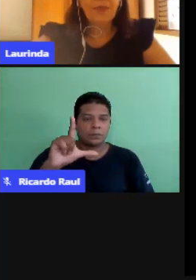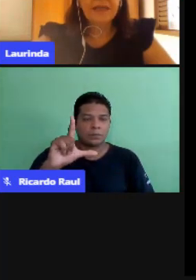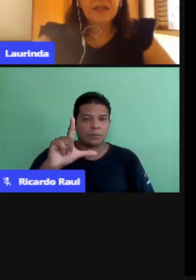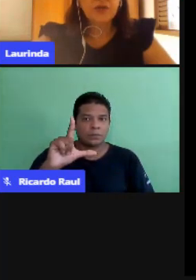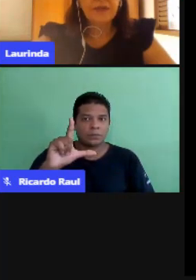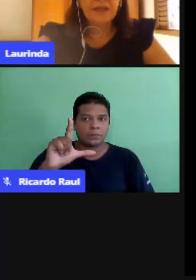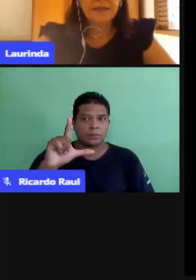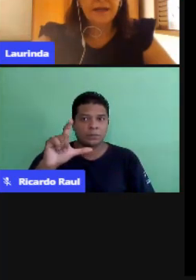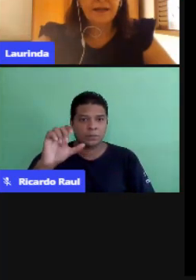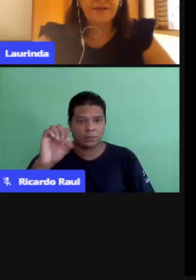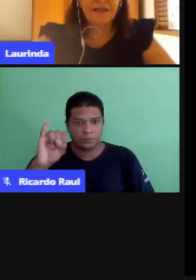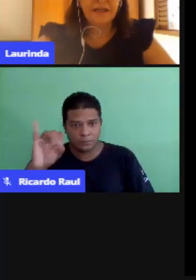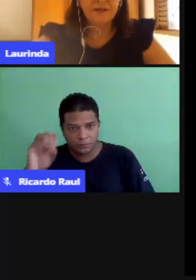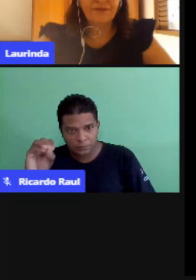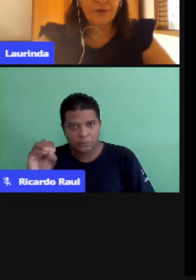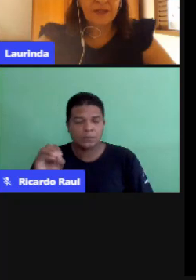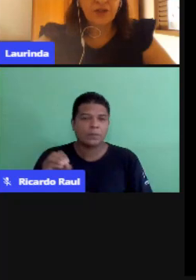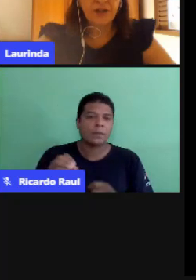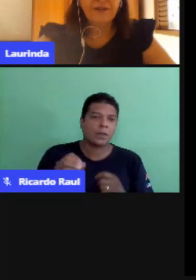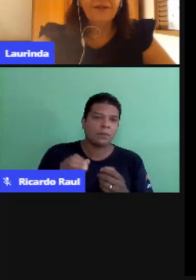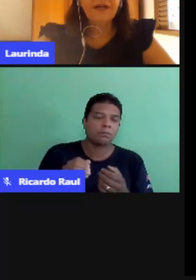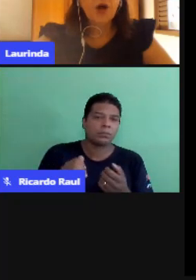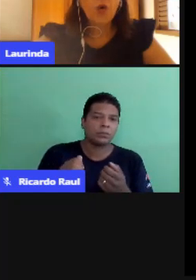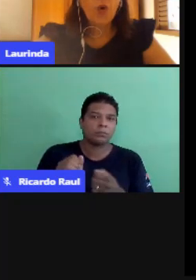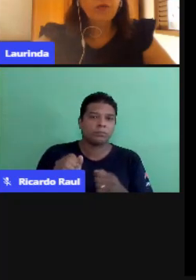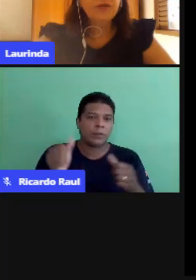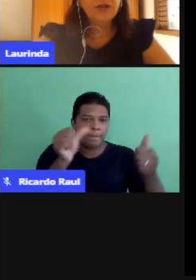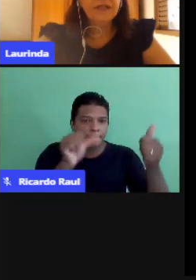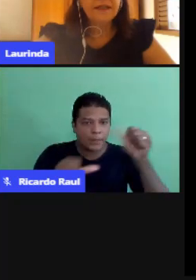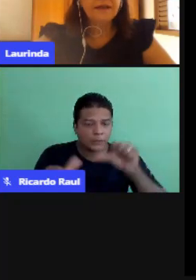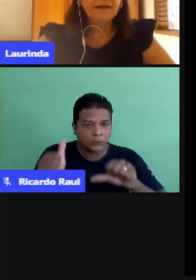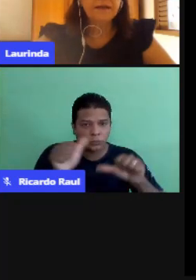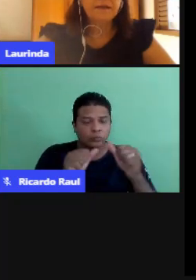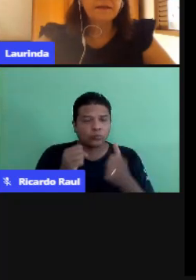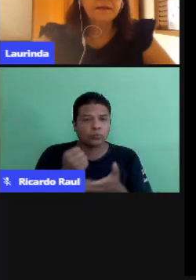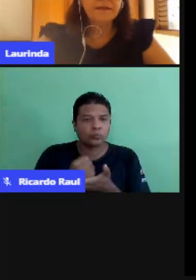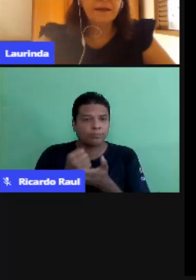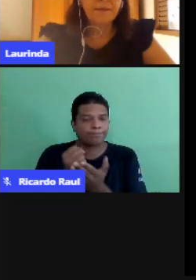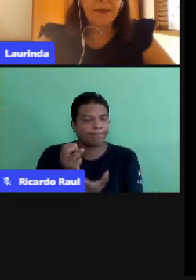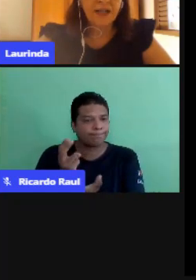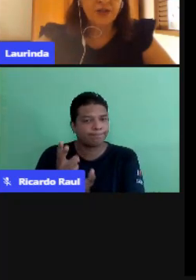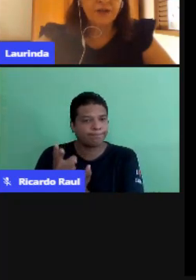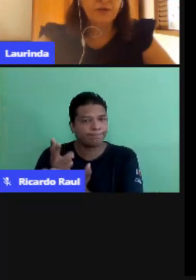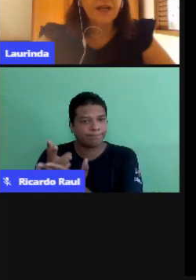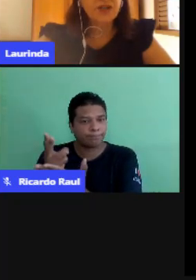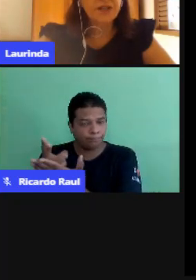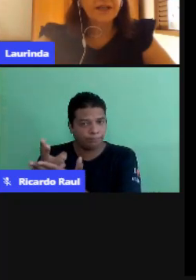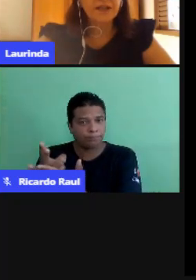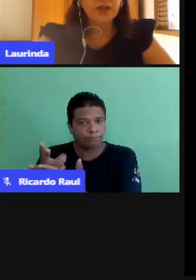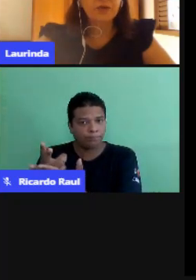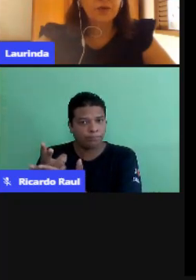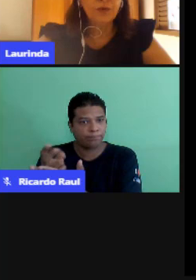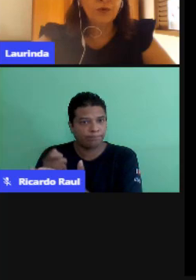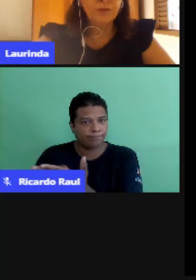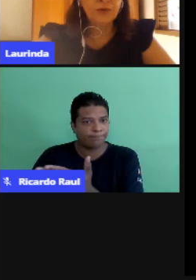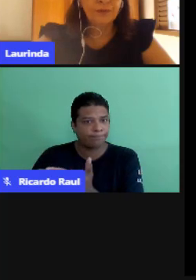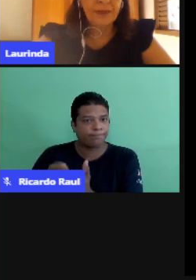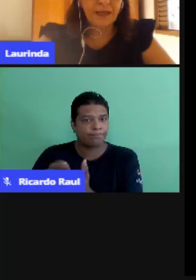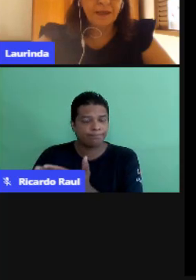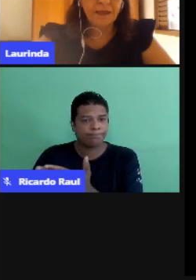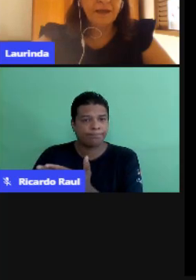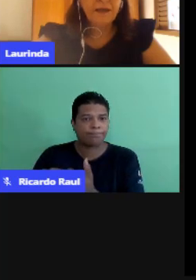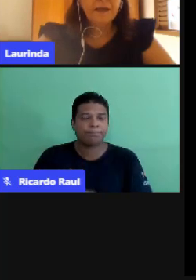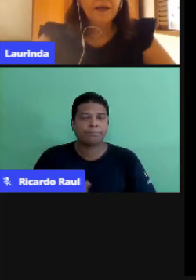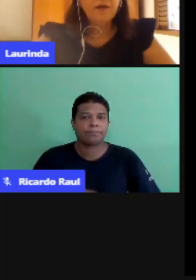permite operacionalizar a avaliação formativa contínua e sistemática, o que a Janaína já colocou